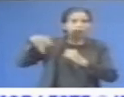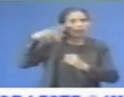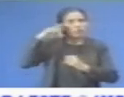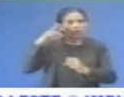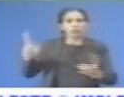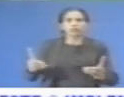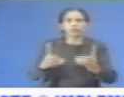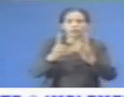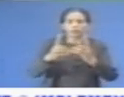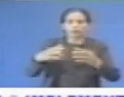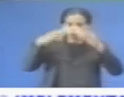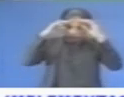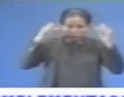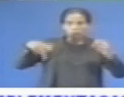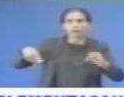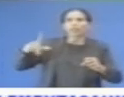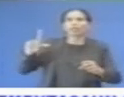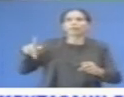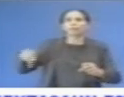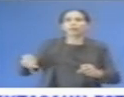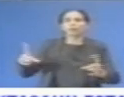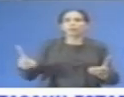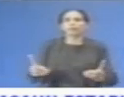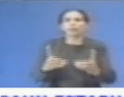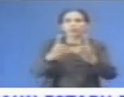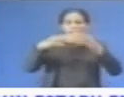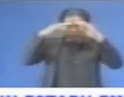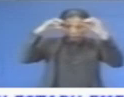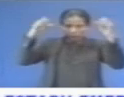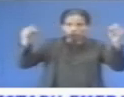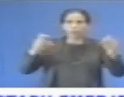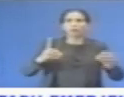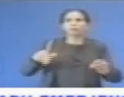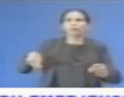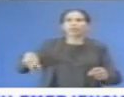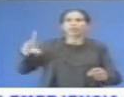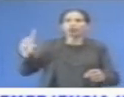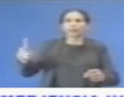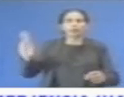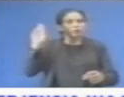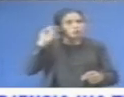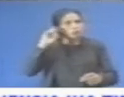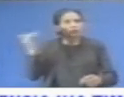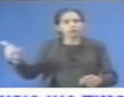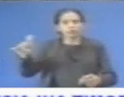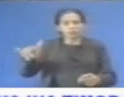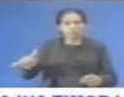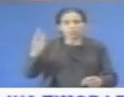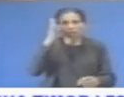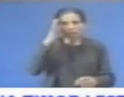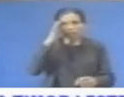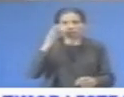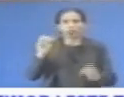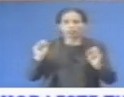PLP, presidente Raiwa. A Sorumalo, ona, o presidente do Partido Democrático, o de Rona Sirene Sugestão,